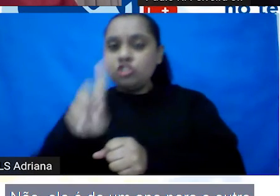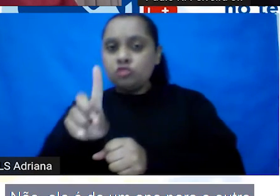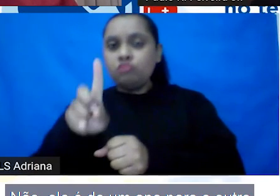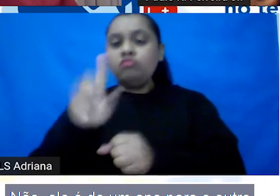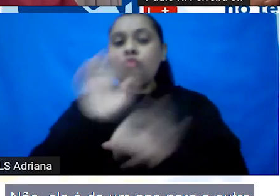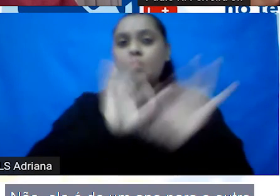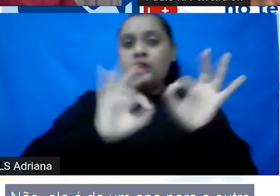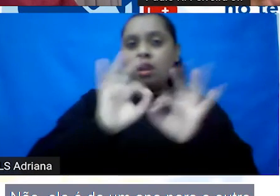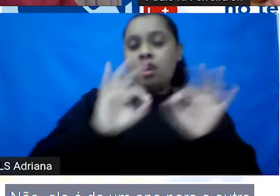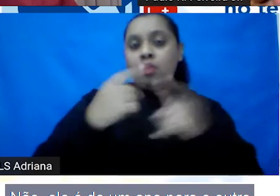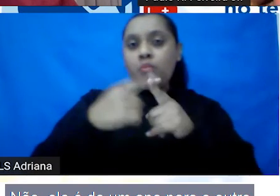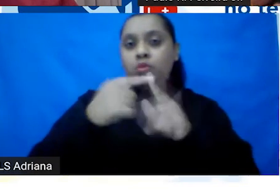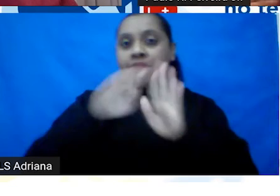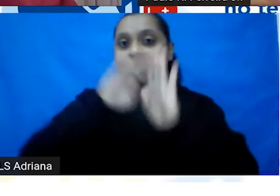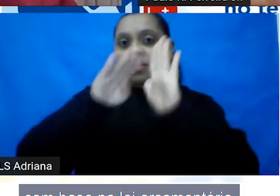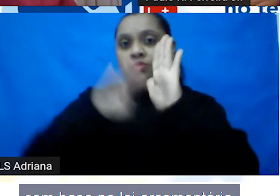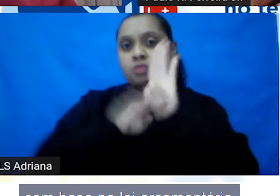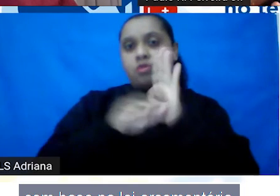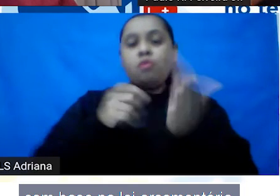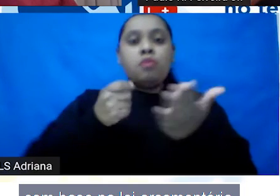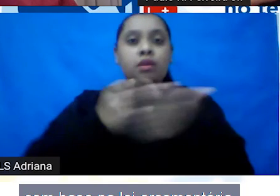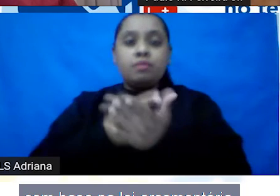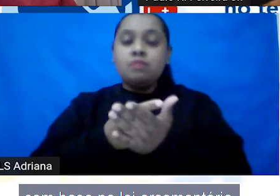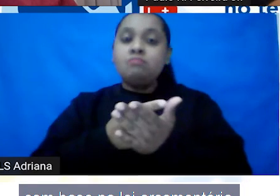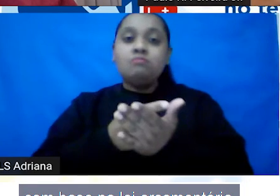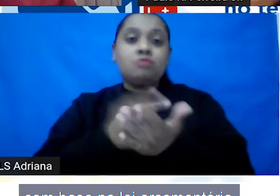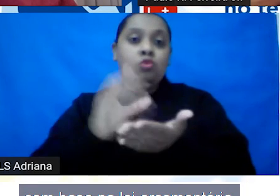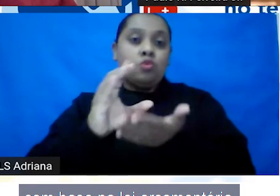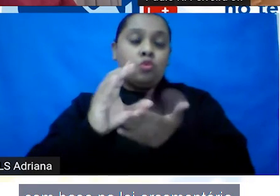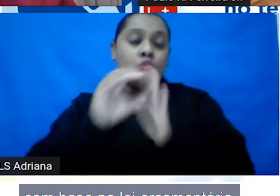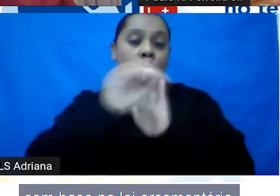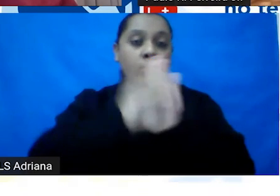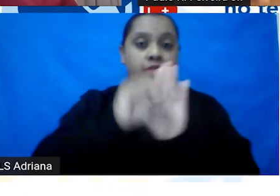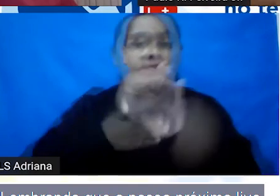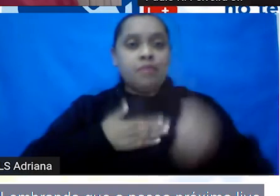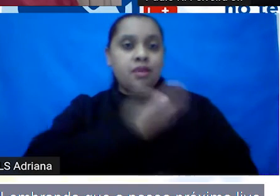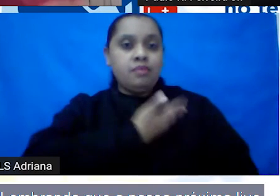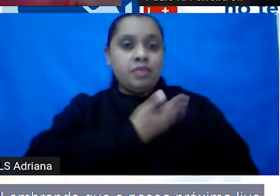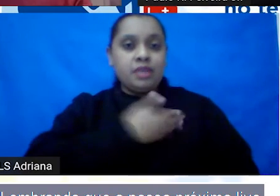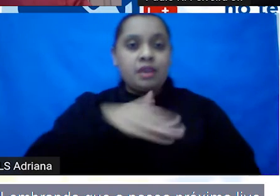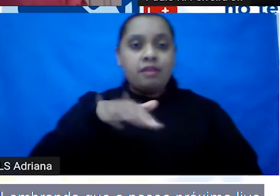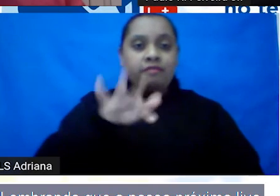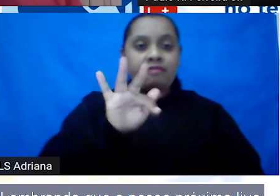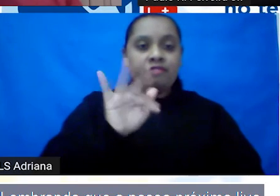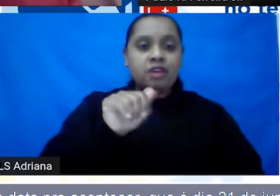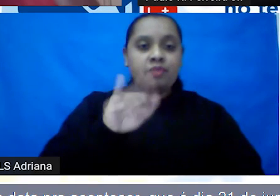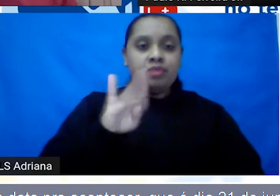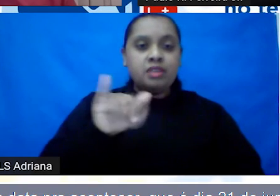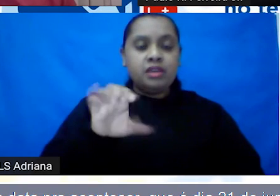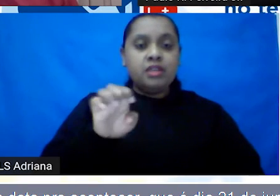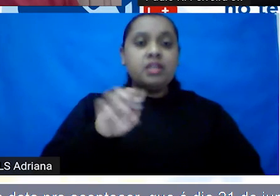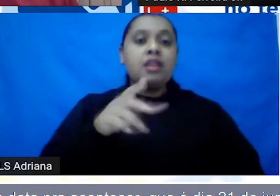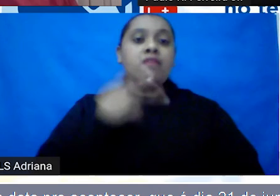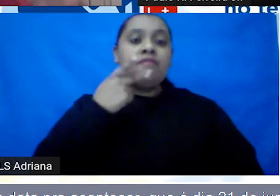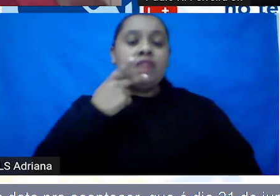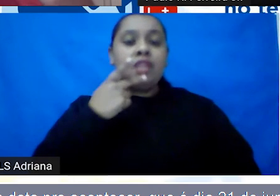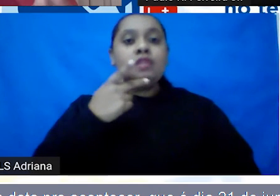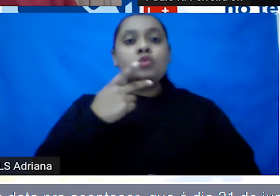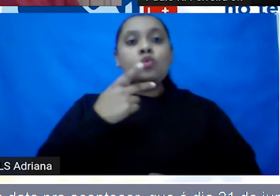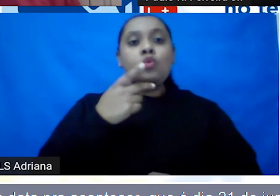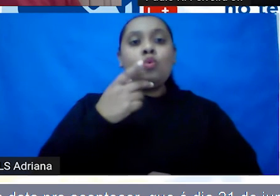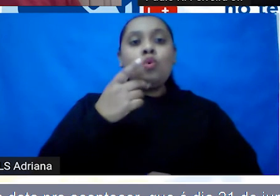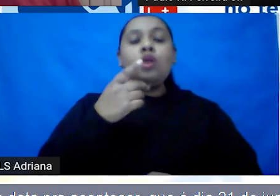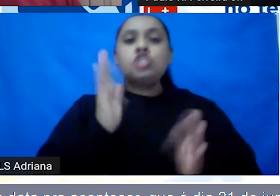não ele é de um ano para outro com base não na lei orçamentária Lembrando que a nossa próxima lá eu já tem data para